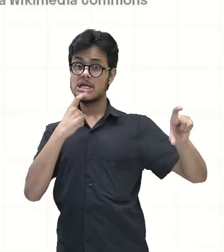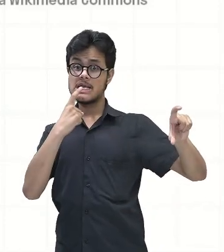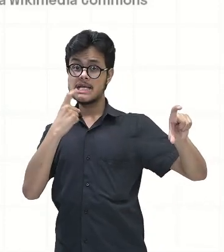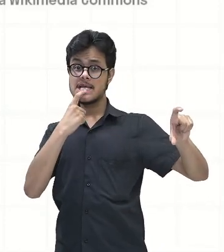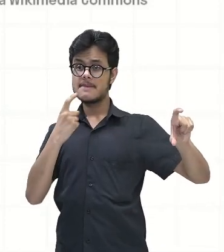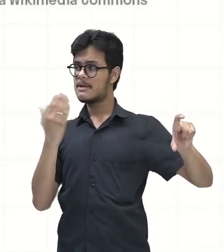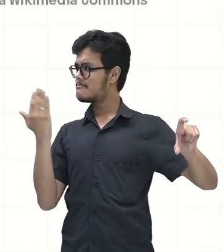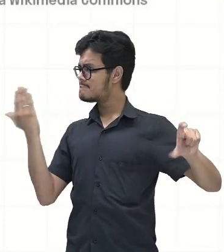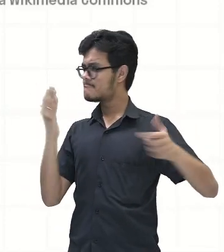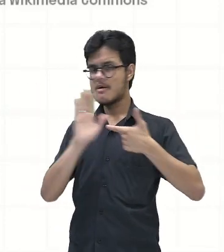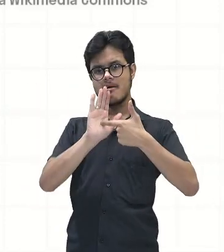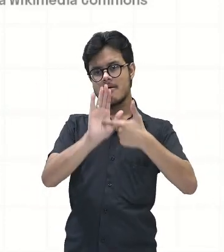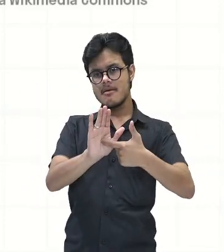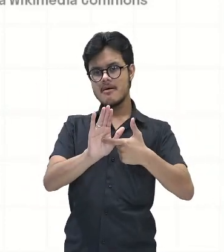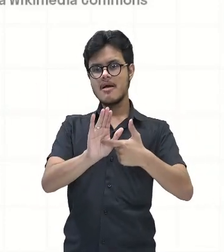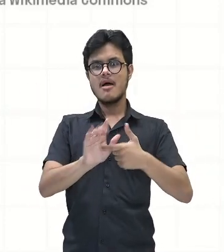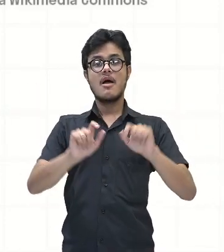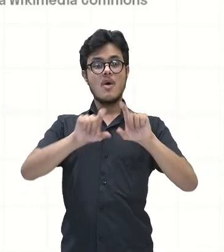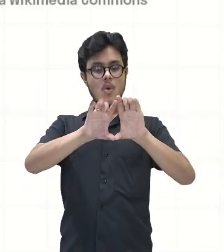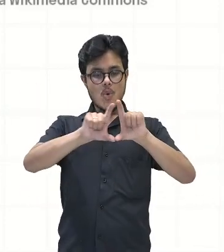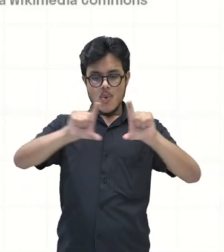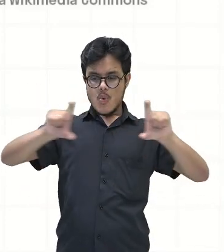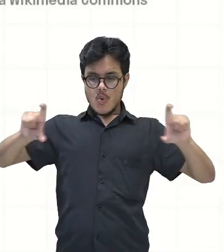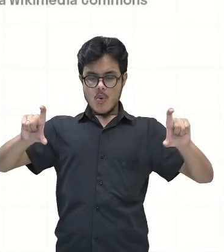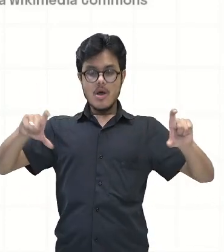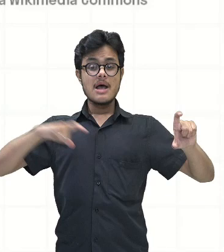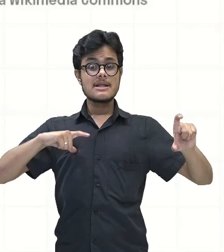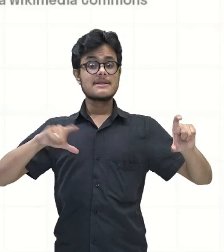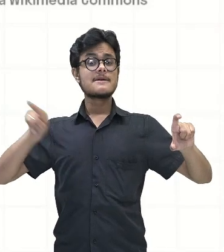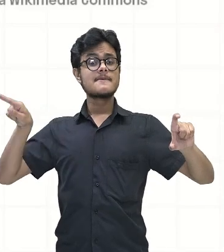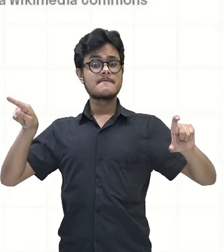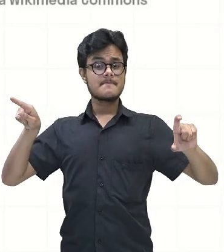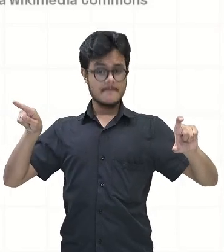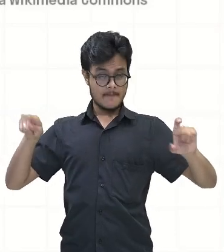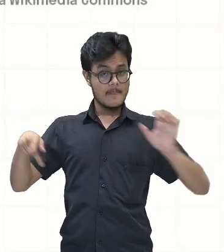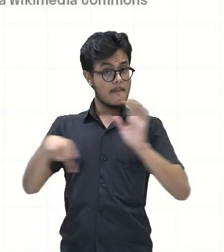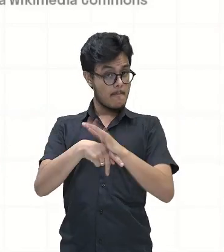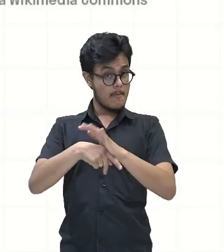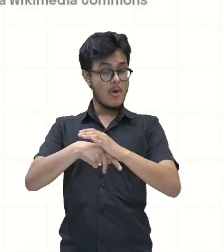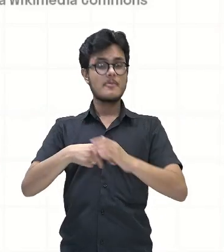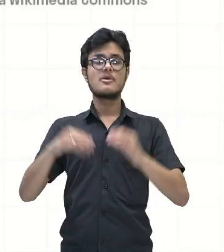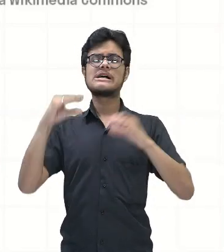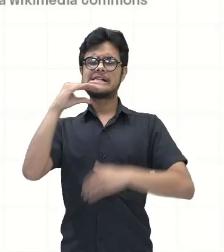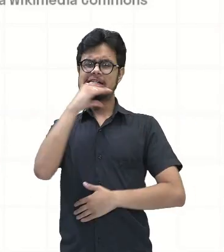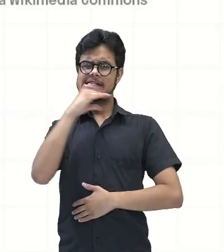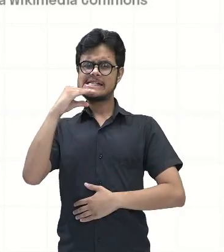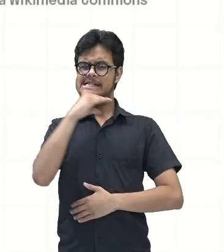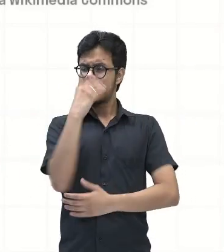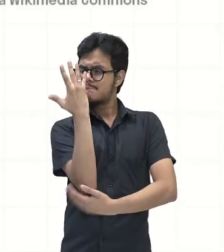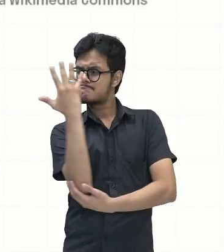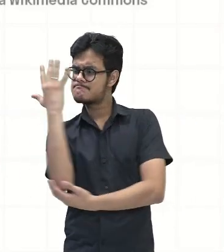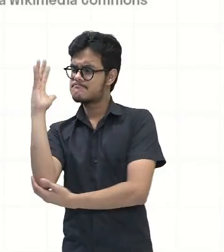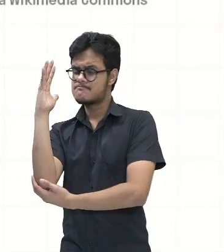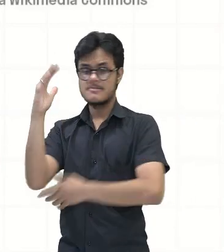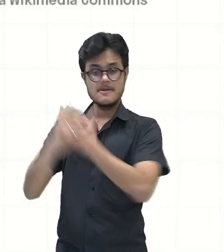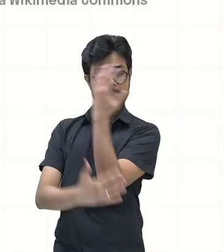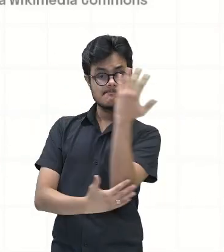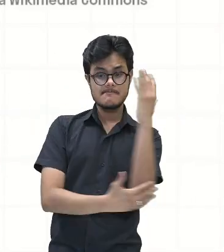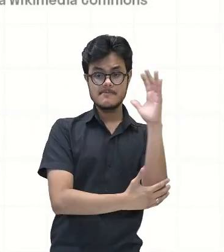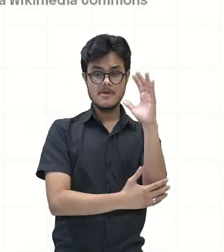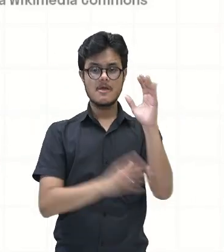né, ela vai representar aqui a zona tropical, entre os trópicos de Câncer e o trópico